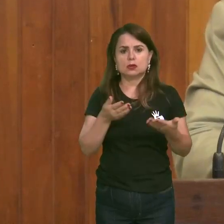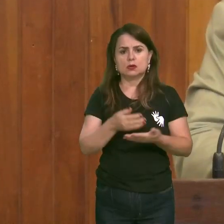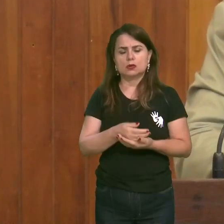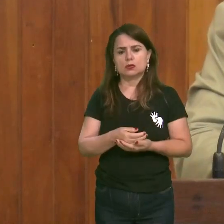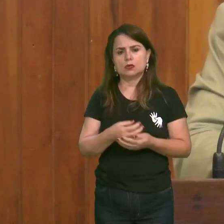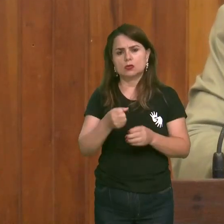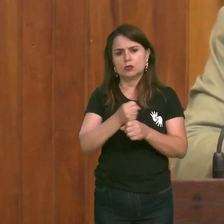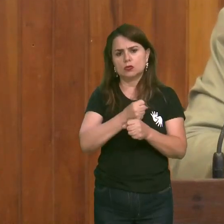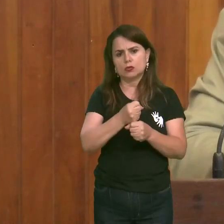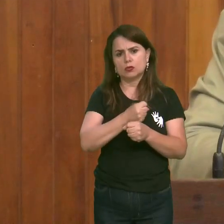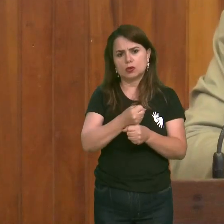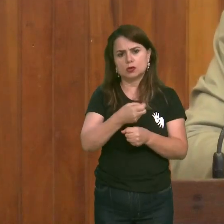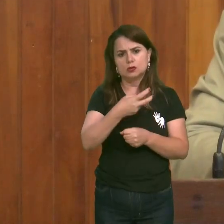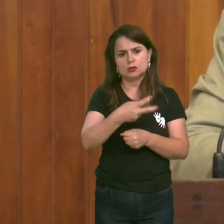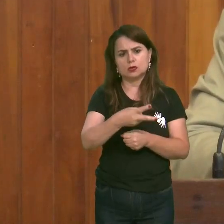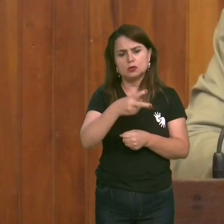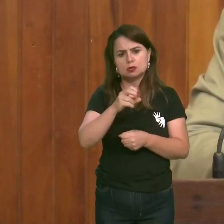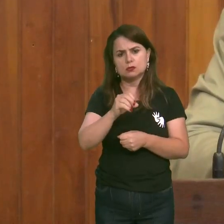em